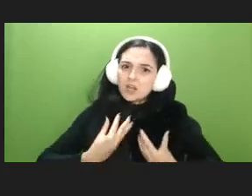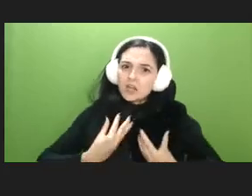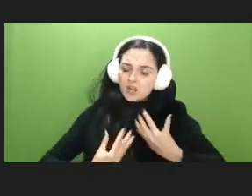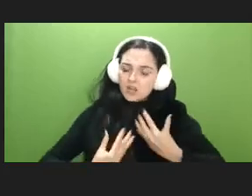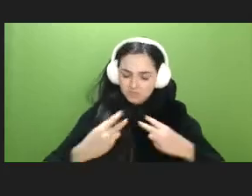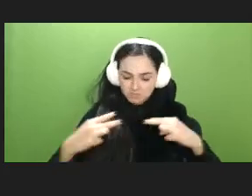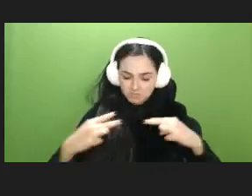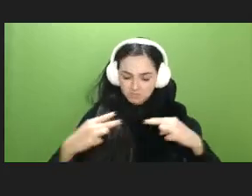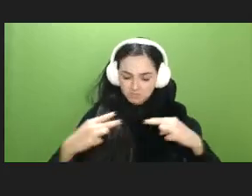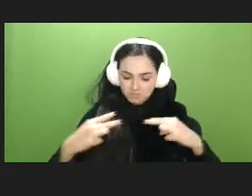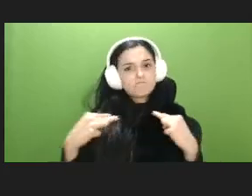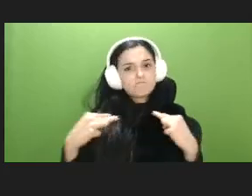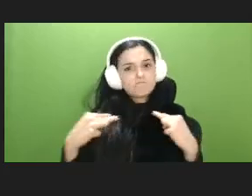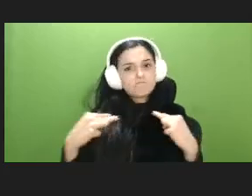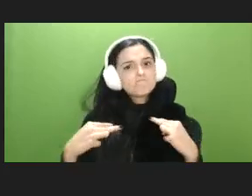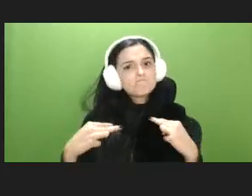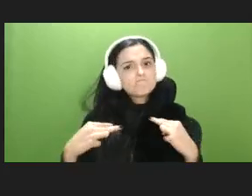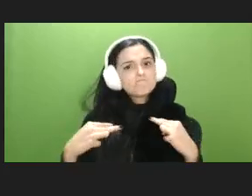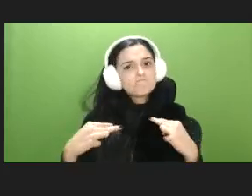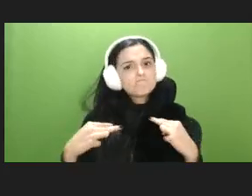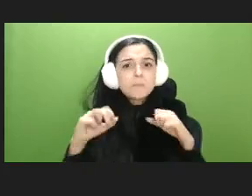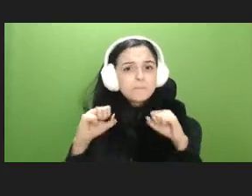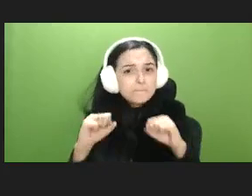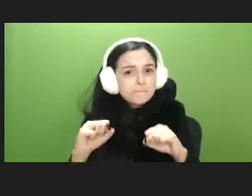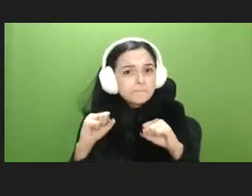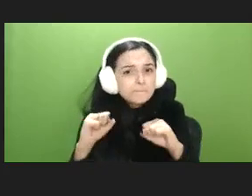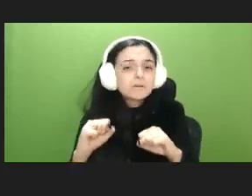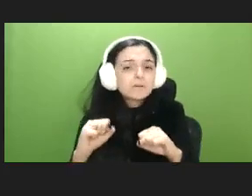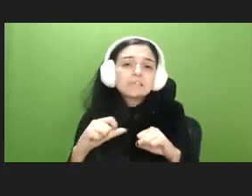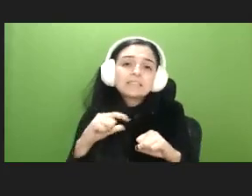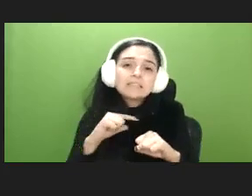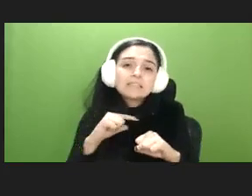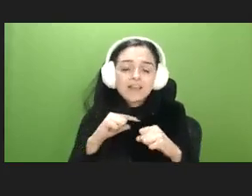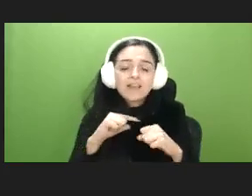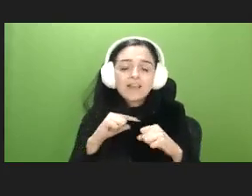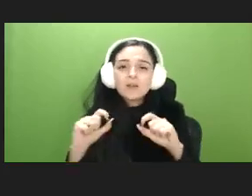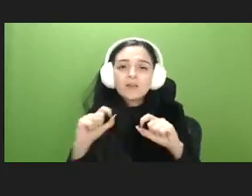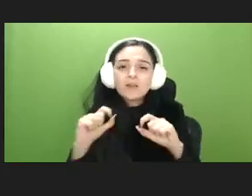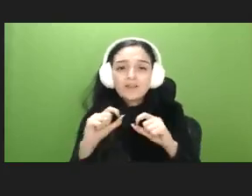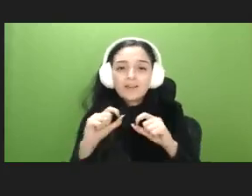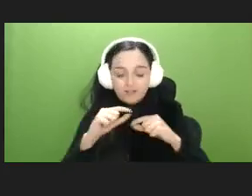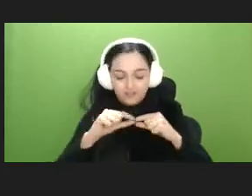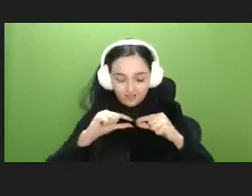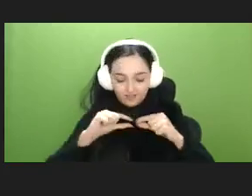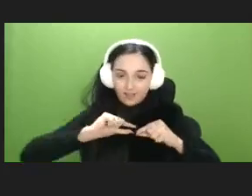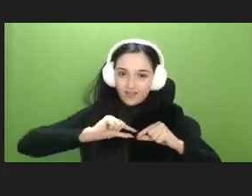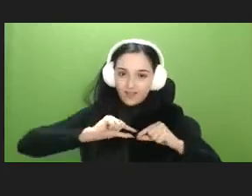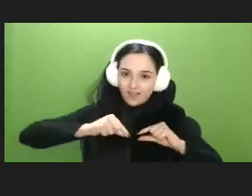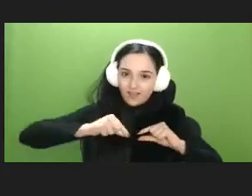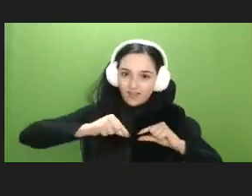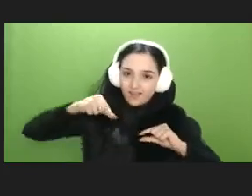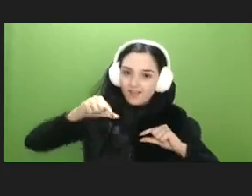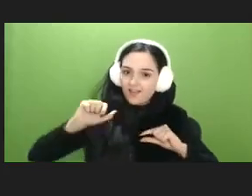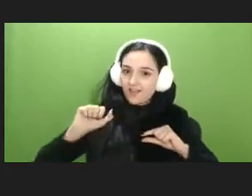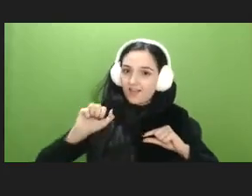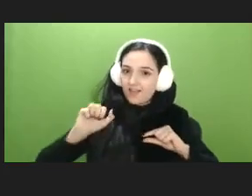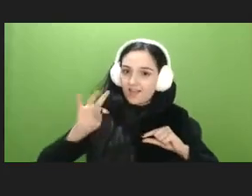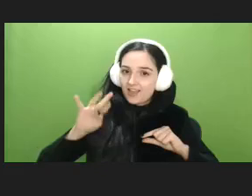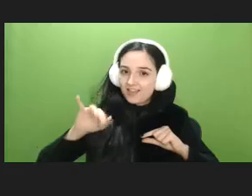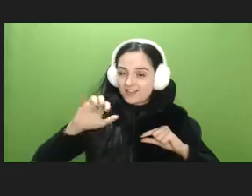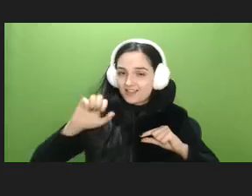tendo uma obstrução numa artéria do coração. A gente chama esse termo medicamente